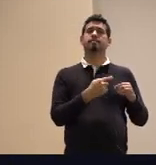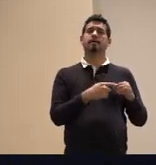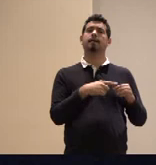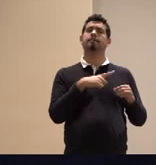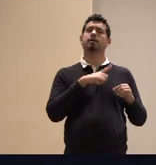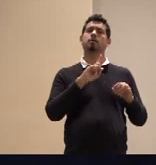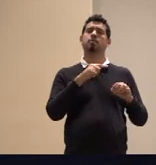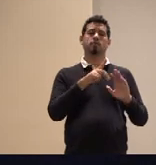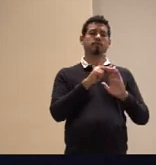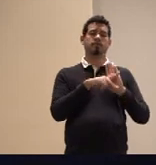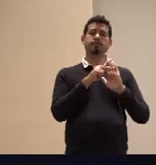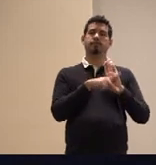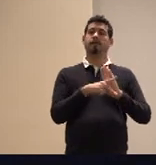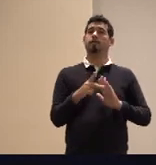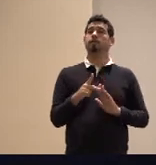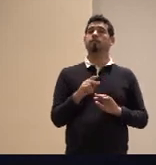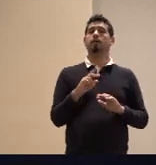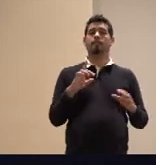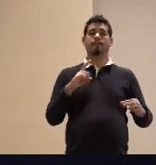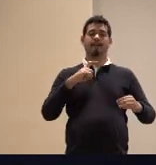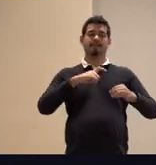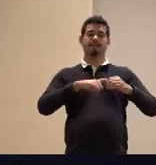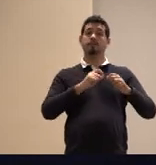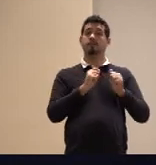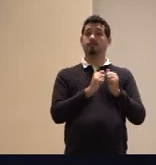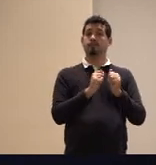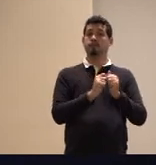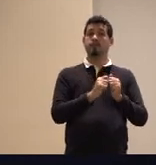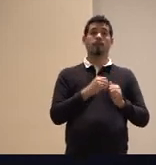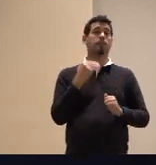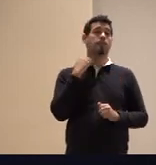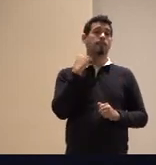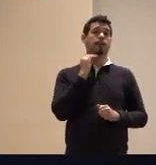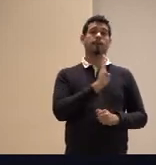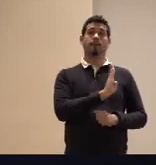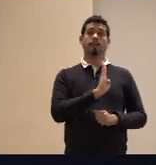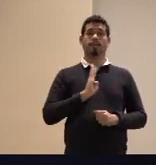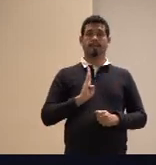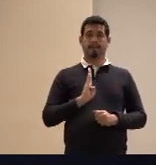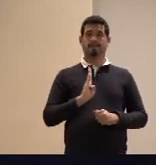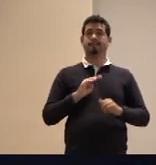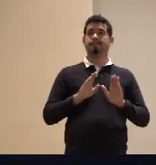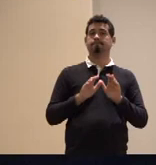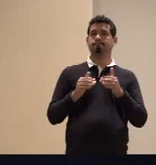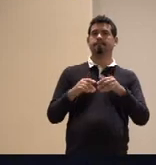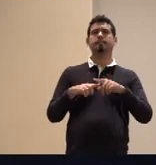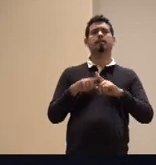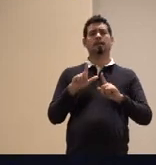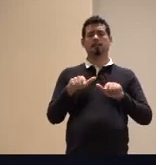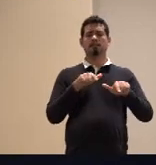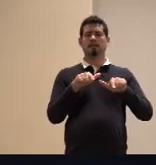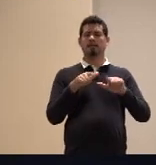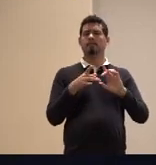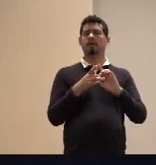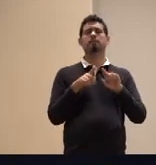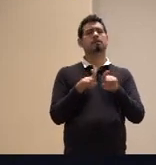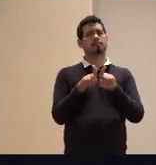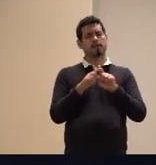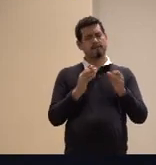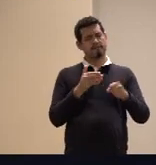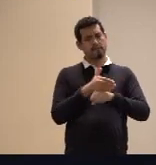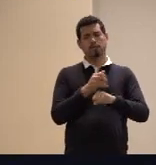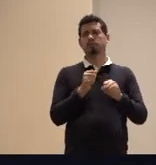outro projeto, que é um projeto em parceria com o Banco do Brasil, um projeto ABB Comunidade, que tem no município. Então, todos eles também